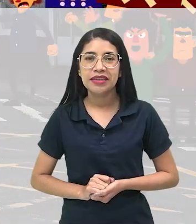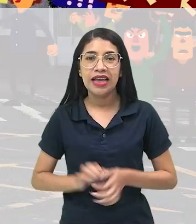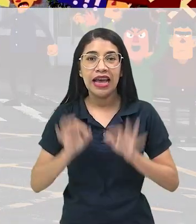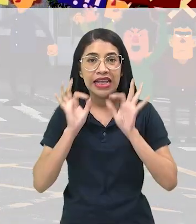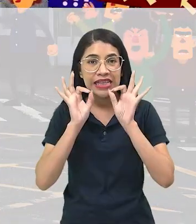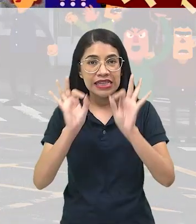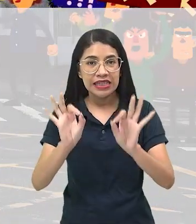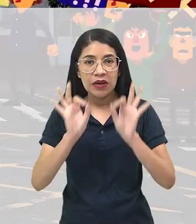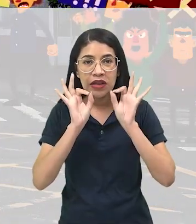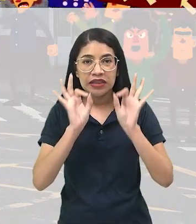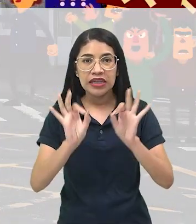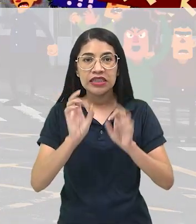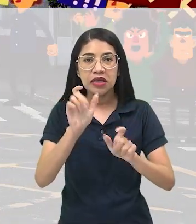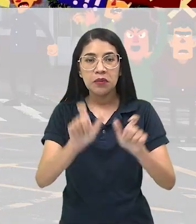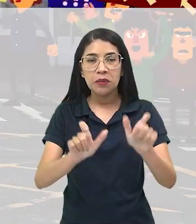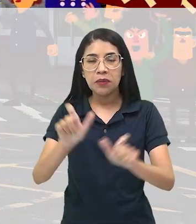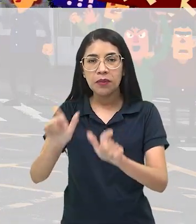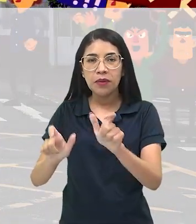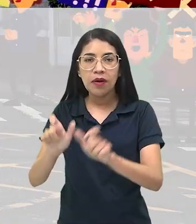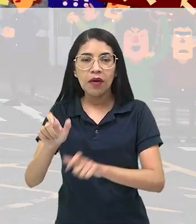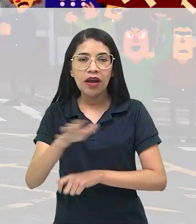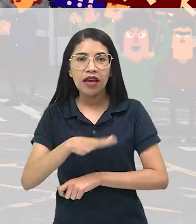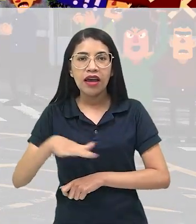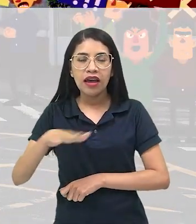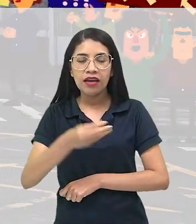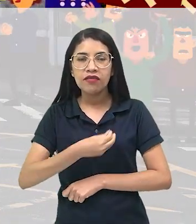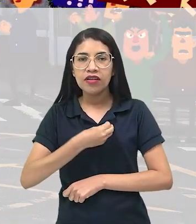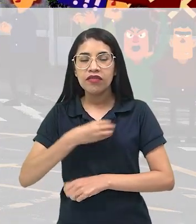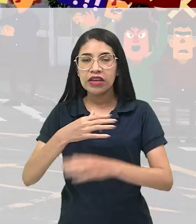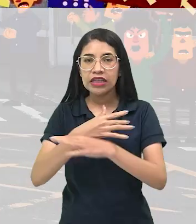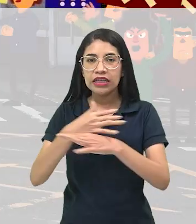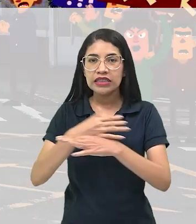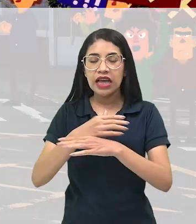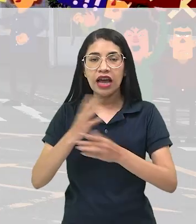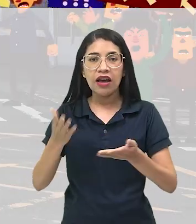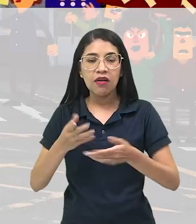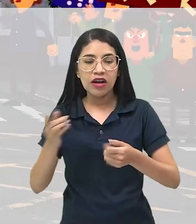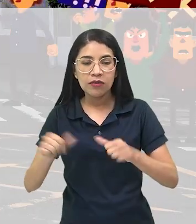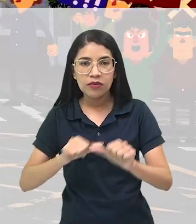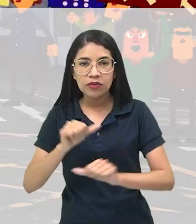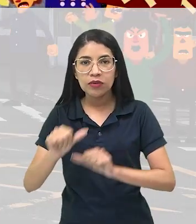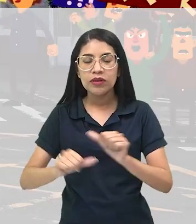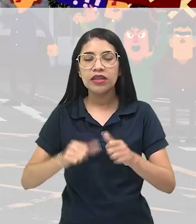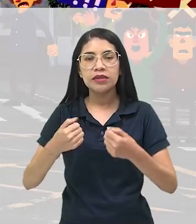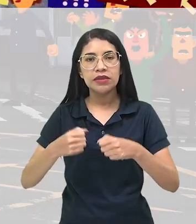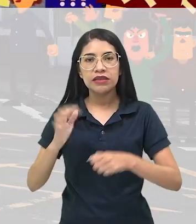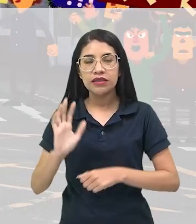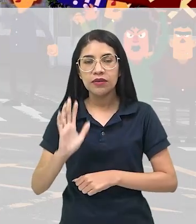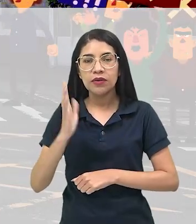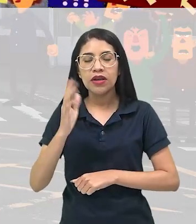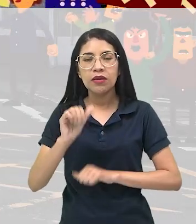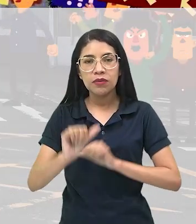Atenção, atenção, população dessa cidade, é hora de mudança, é hora de